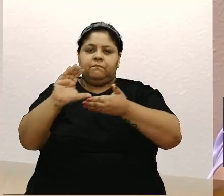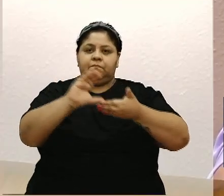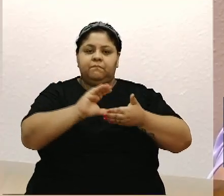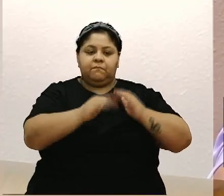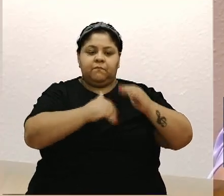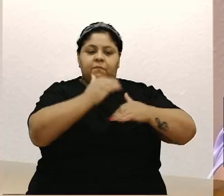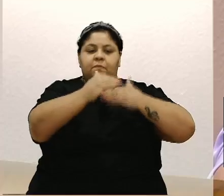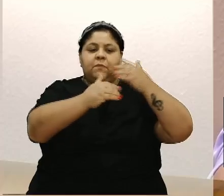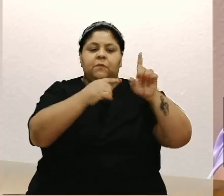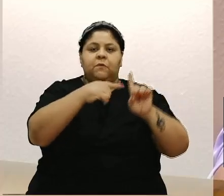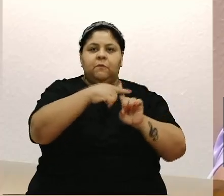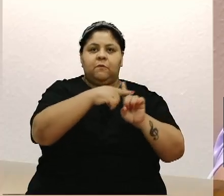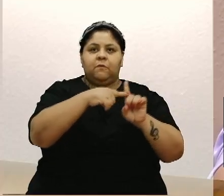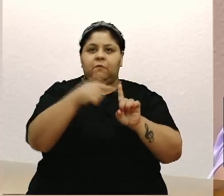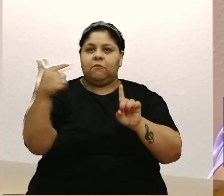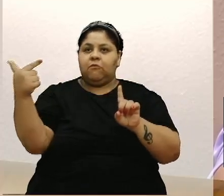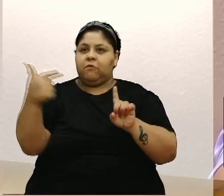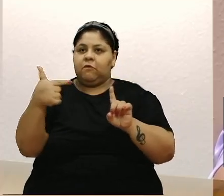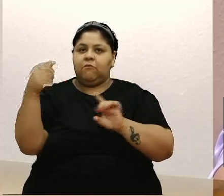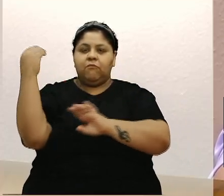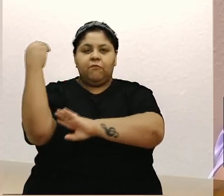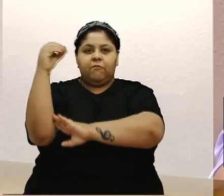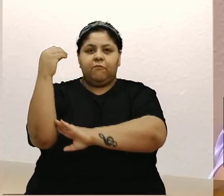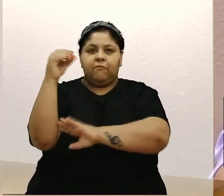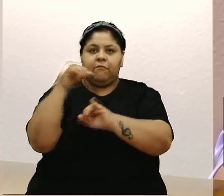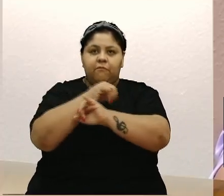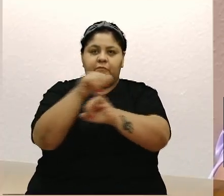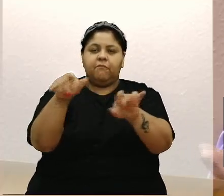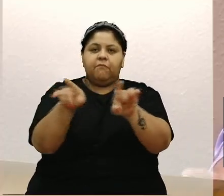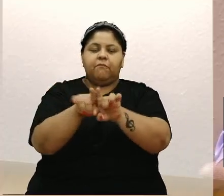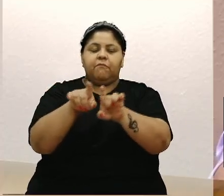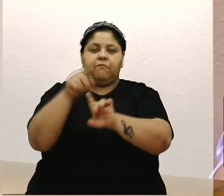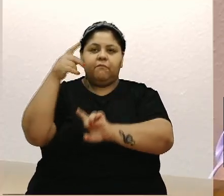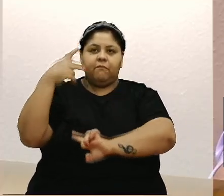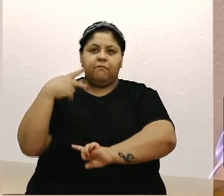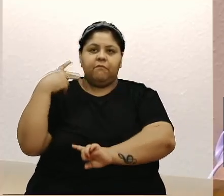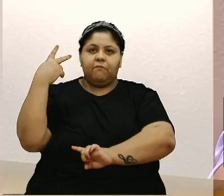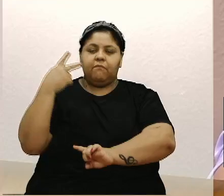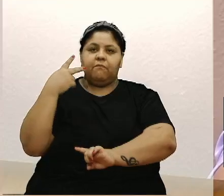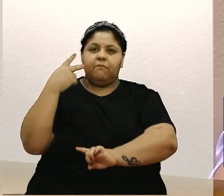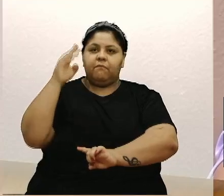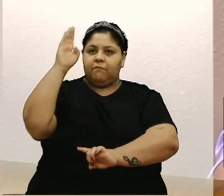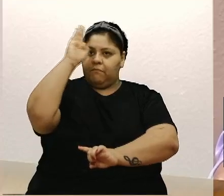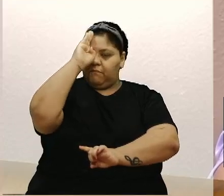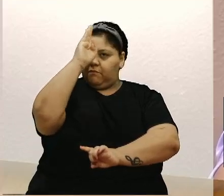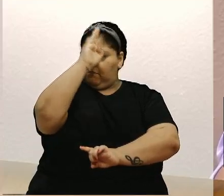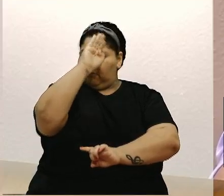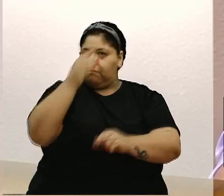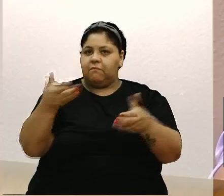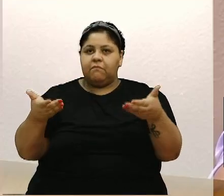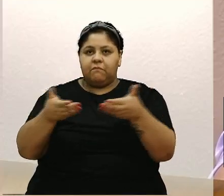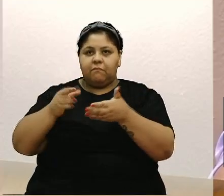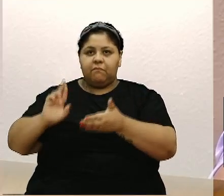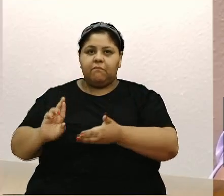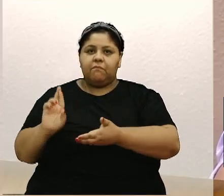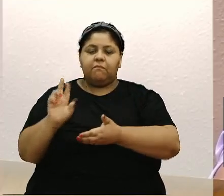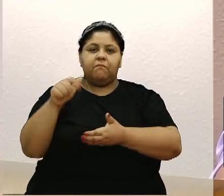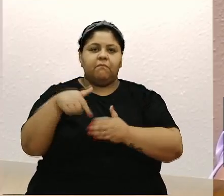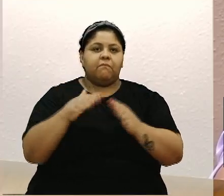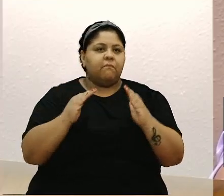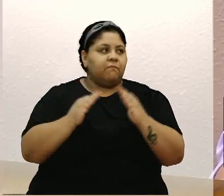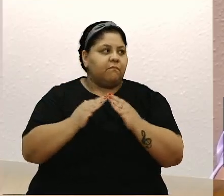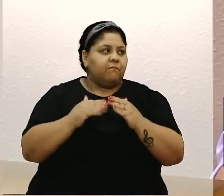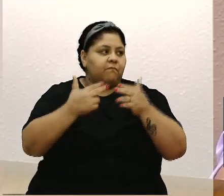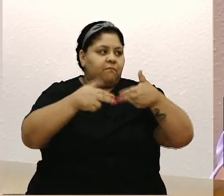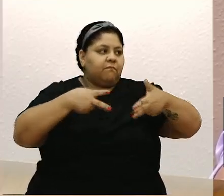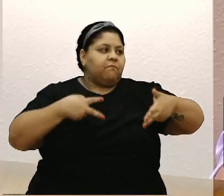Avança Mais, etapa 2, em Porto Alegre. Informo também que o vereador Adriano Bressan estará em representação desta casa na